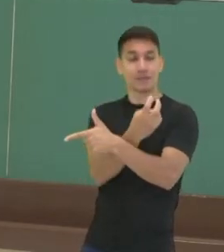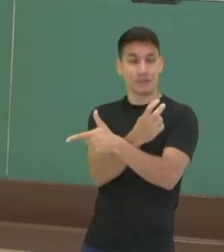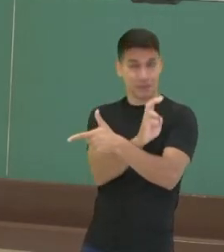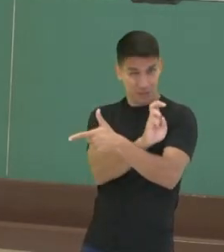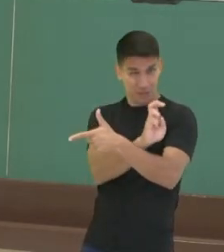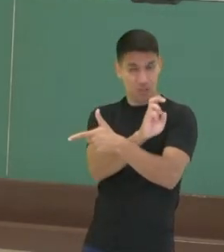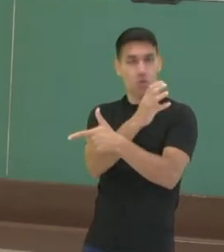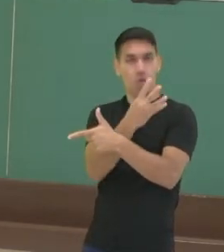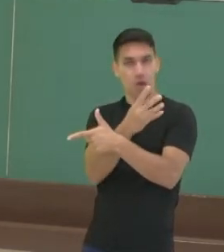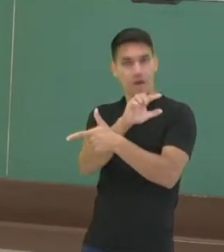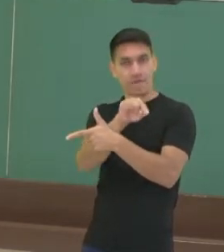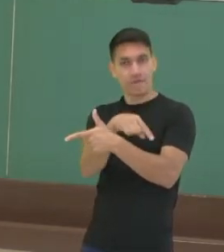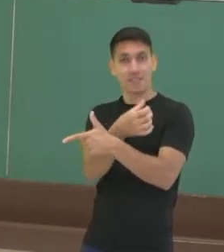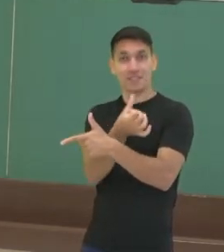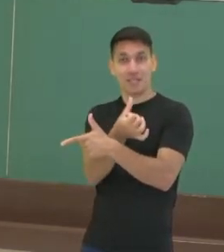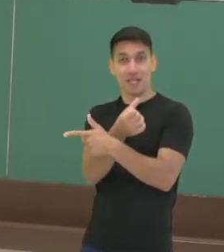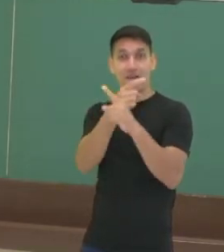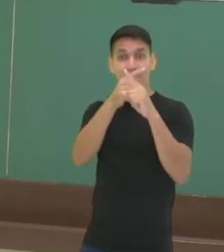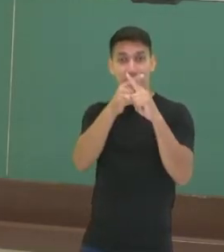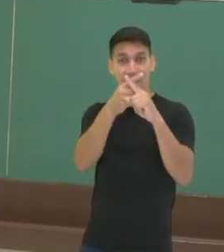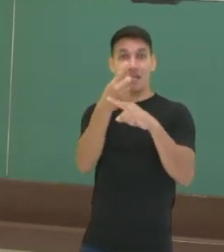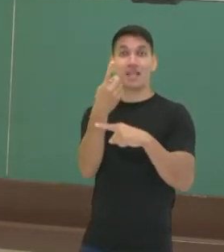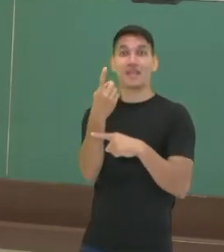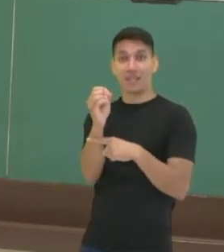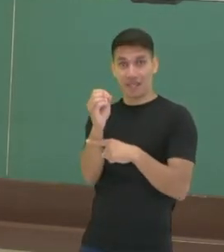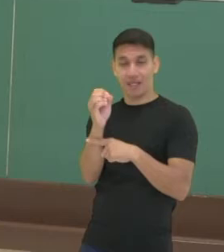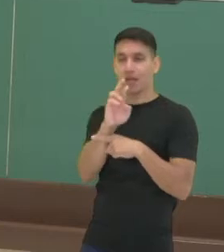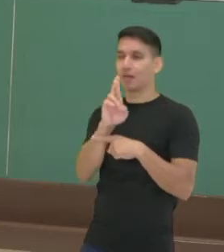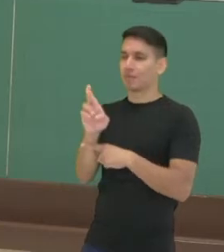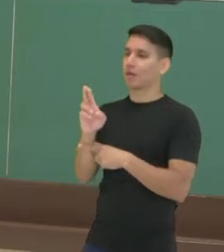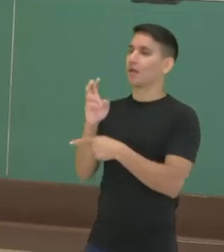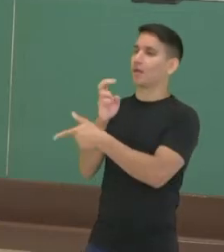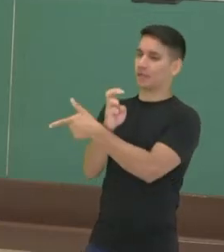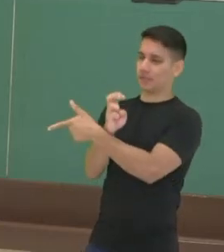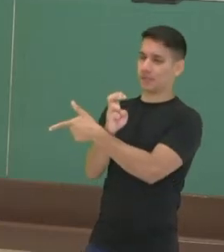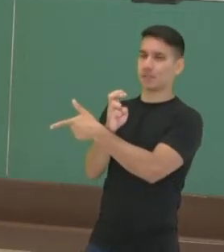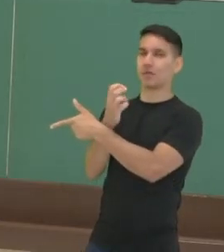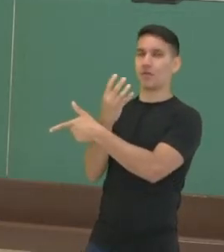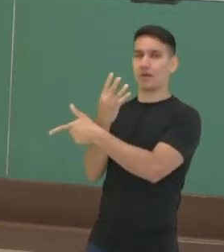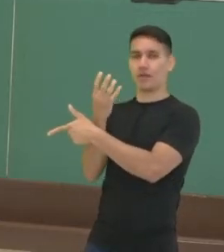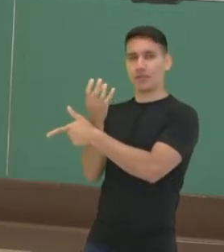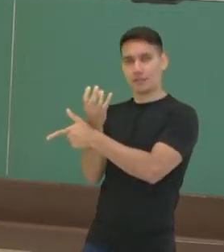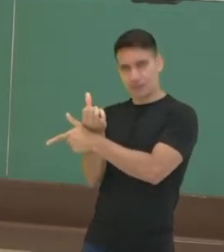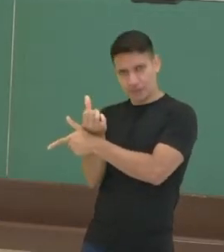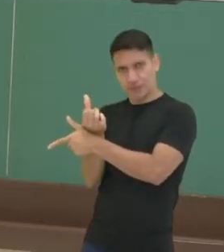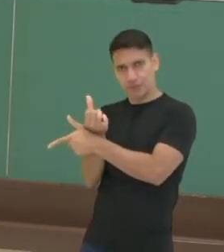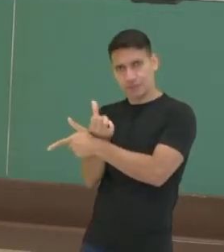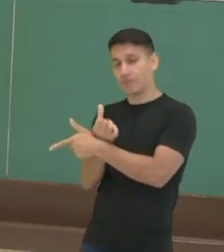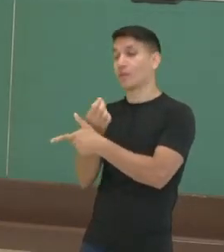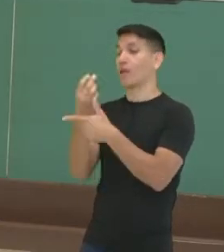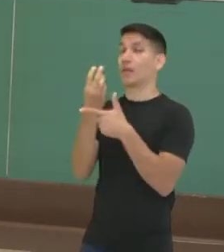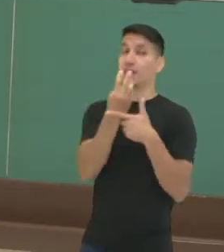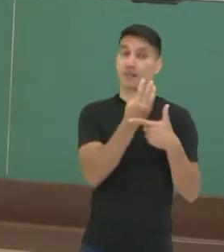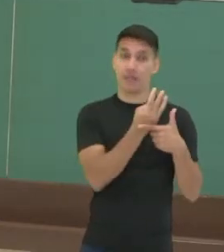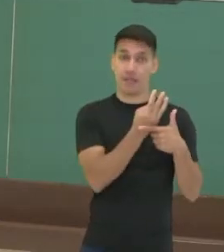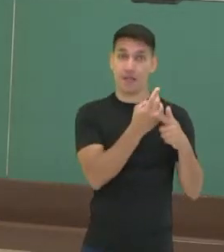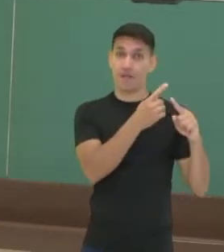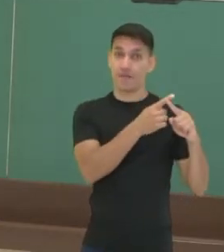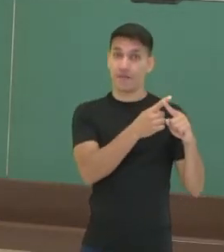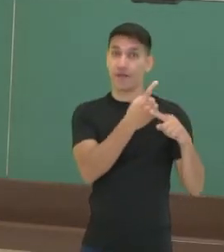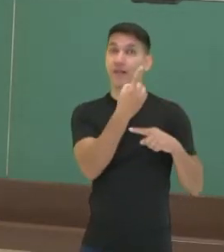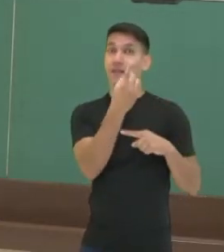54,6 vezes 10 é 546. E 3 vezes 10 é 30, porque eu não posso